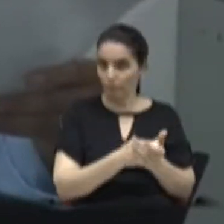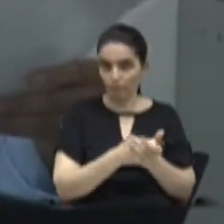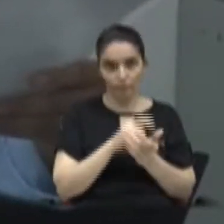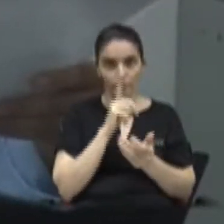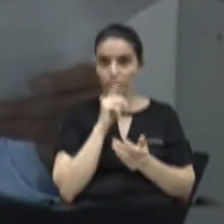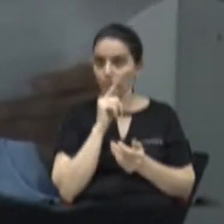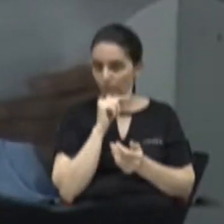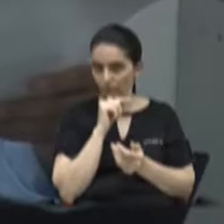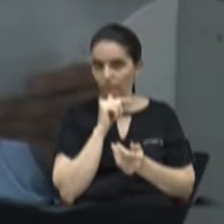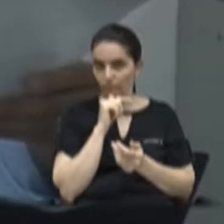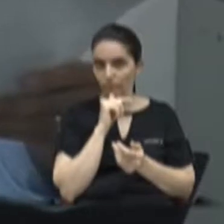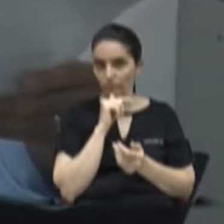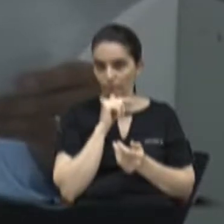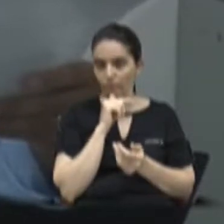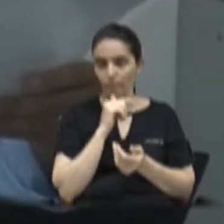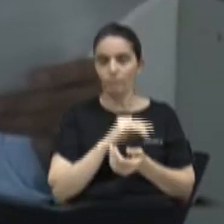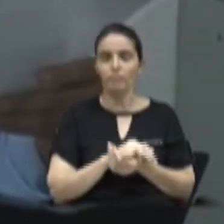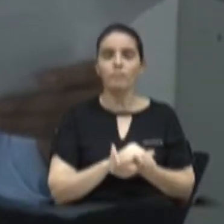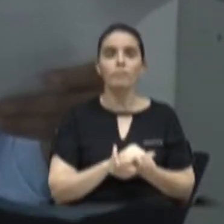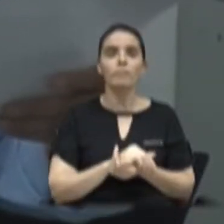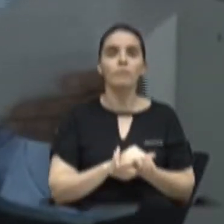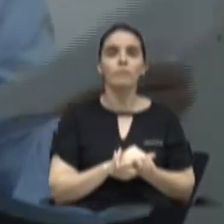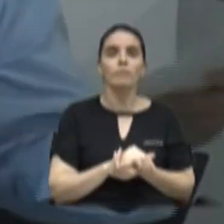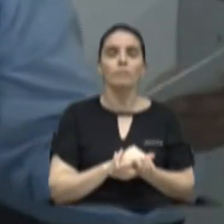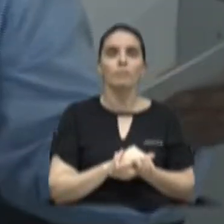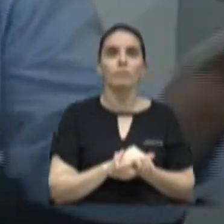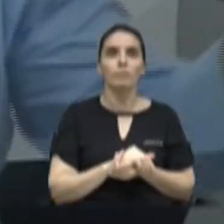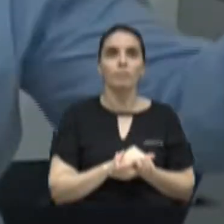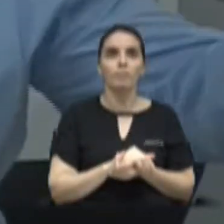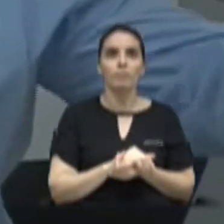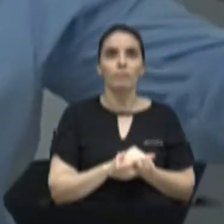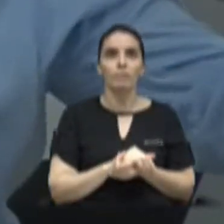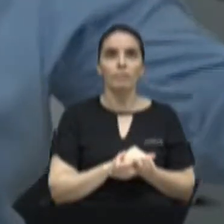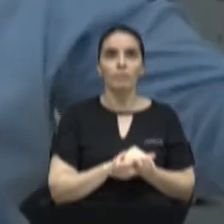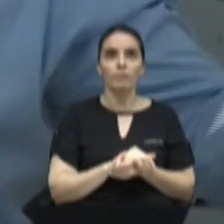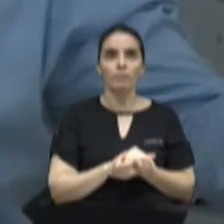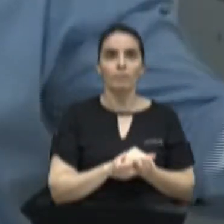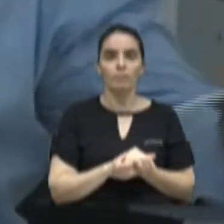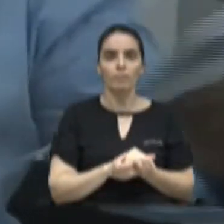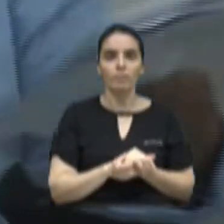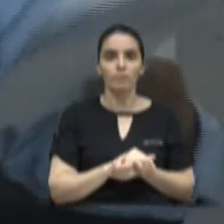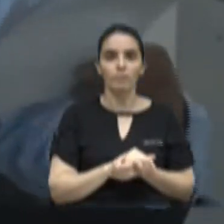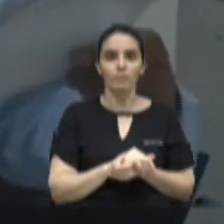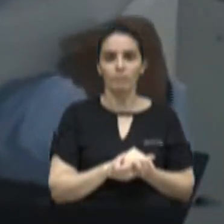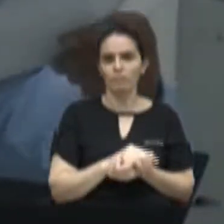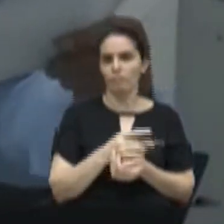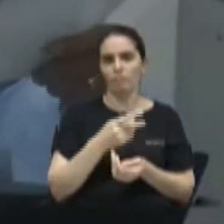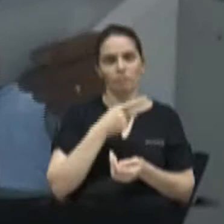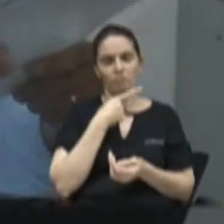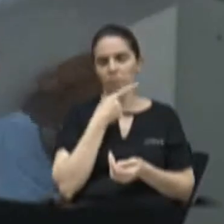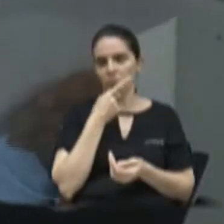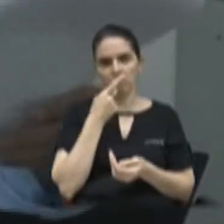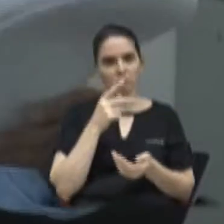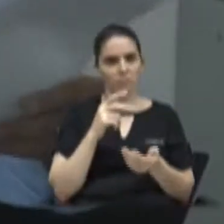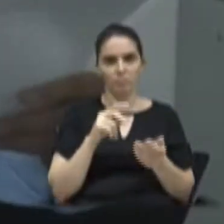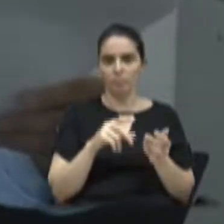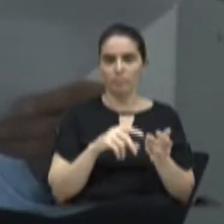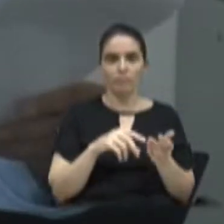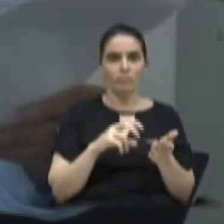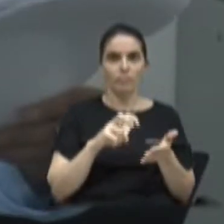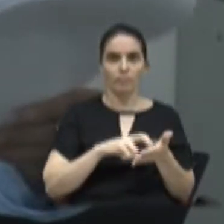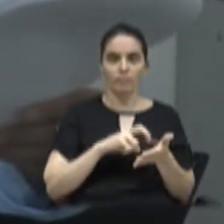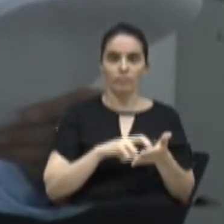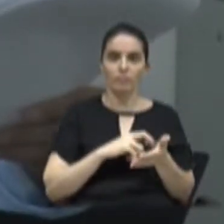do usuário, considerando de interesse de coletividade. Fala de inadimplência, não fala de taxa essa lei. Temos uma outra lei federal, Lei de